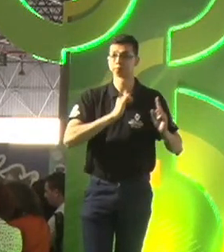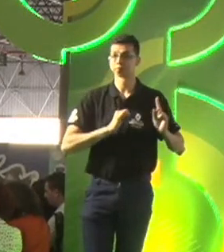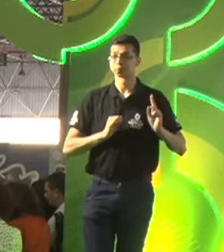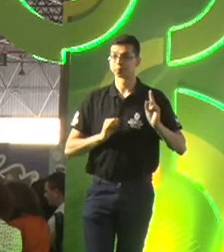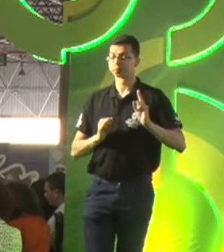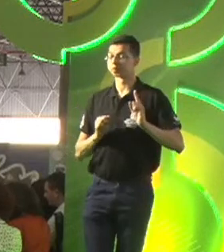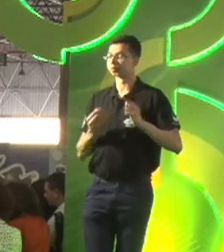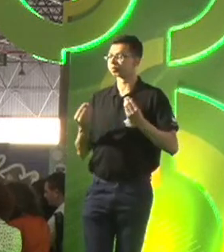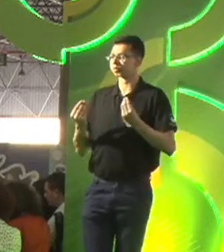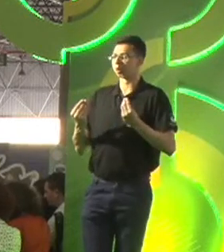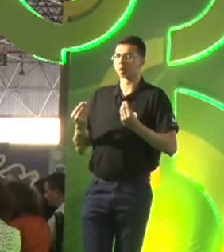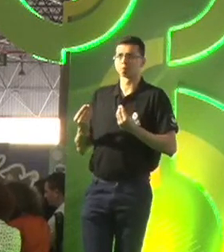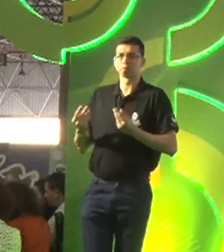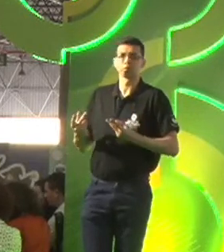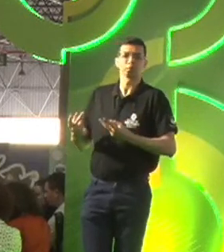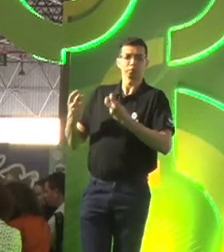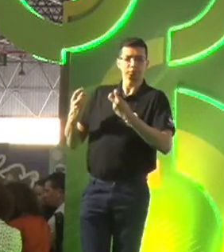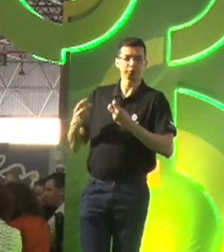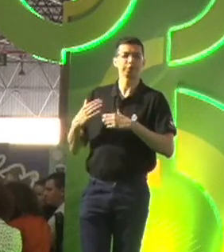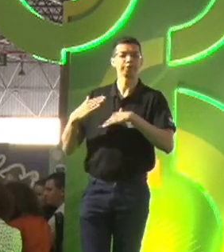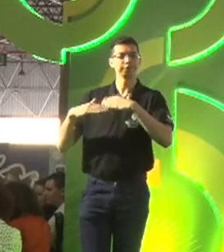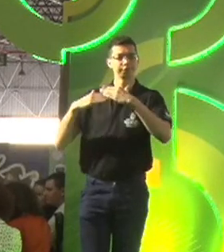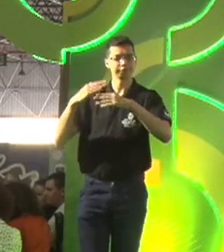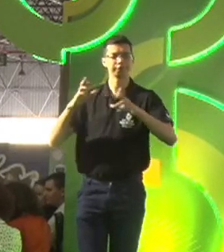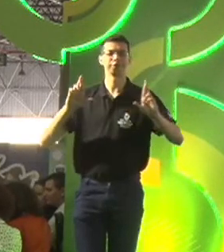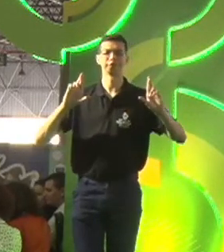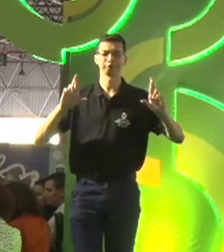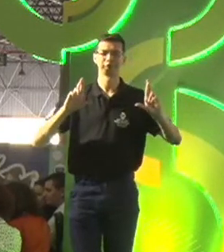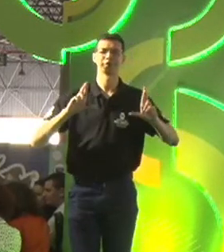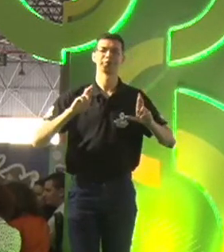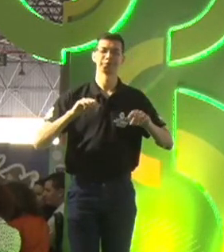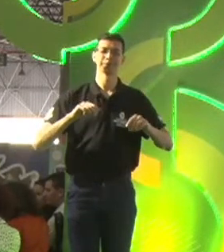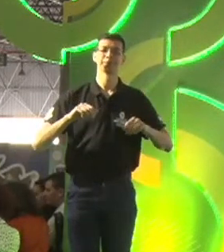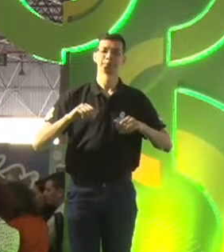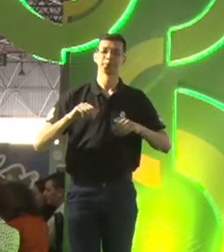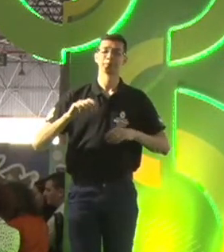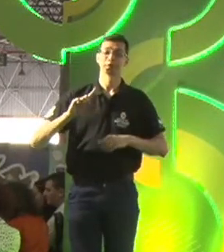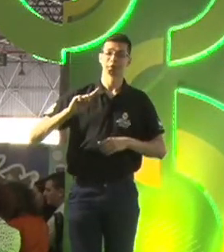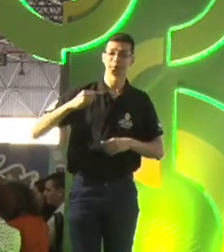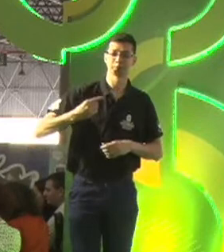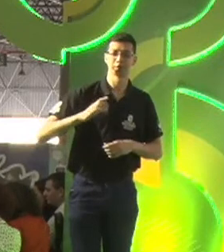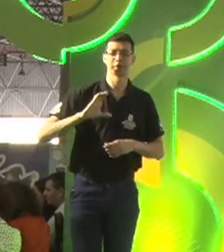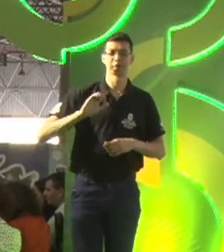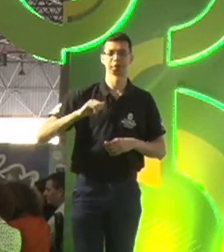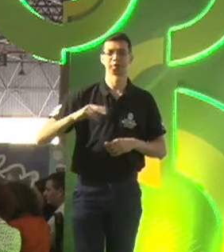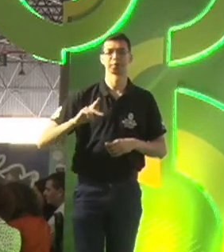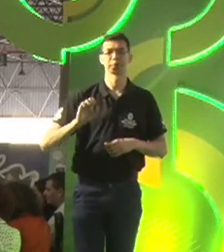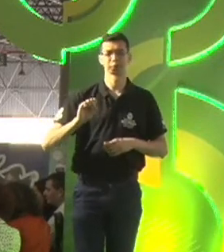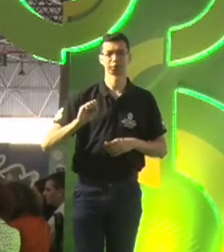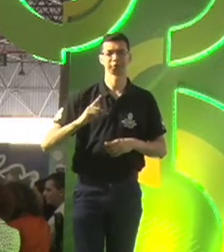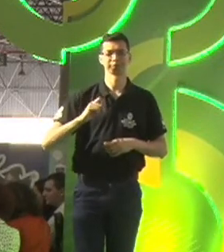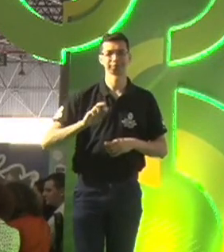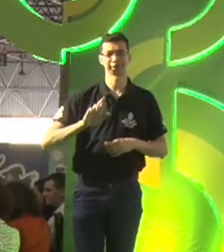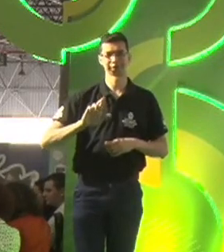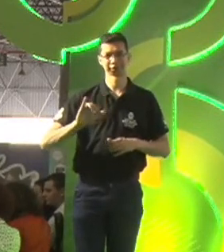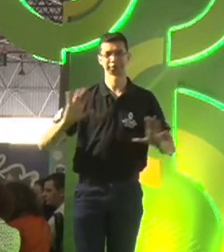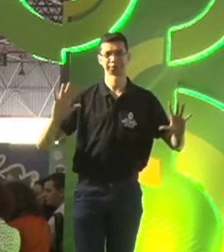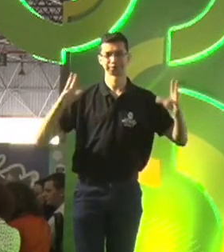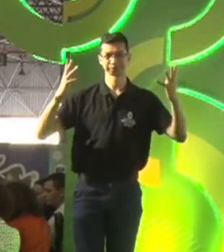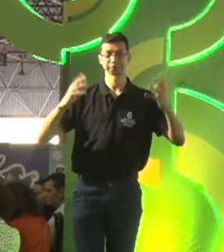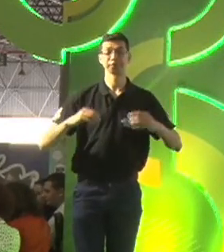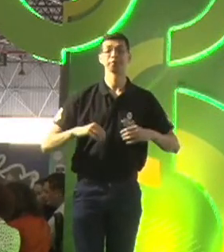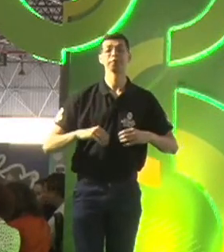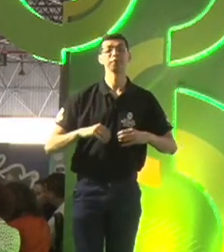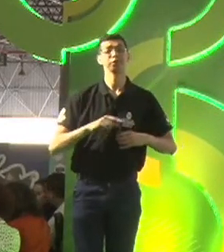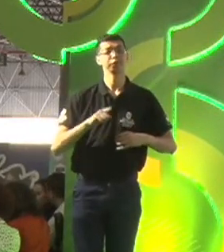em desenvolvimento Espero que que talvez próxima Campos para a gente Traga ele aqui para vocês interagirem com com ele quem quiser acompanhar a o desenvolvimento dele